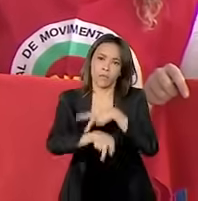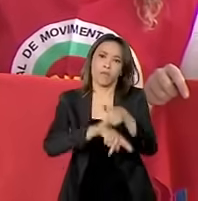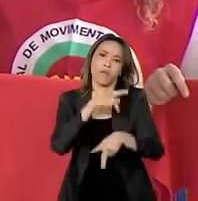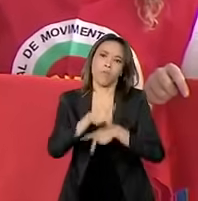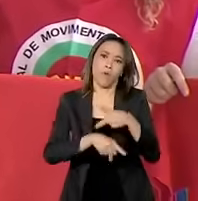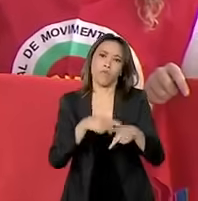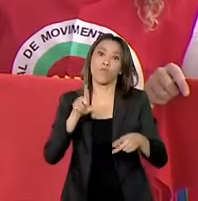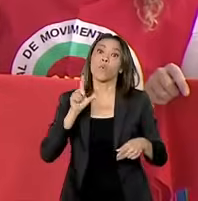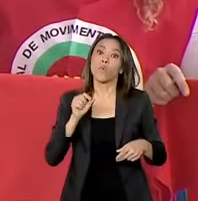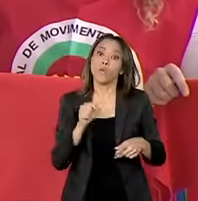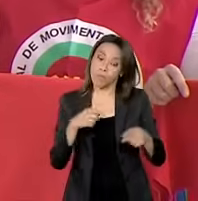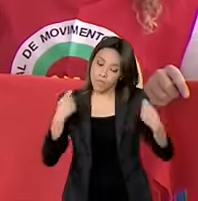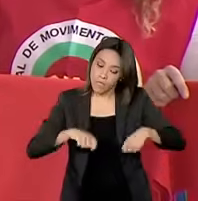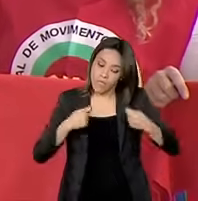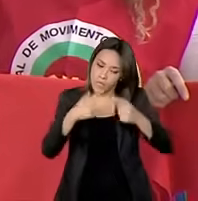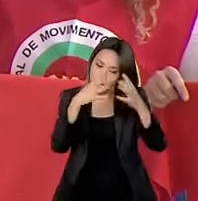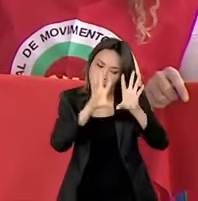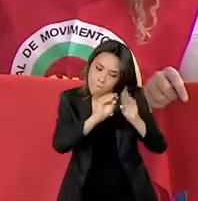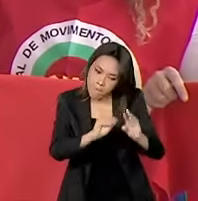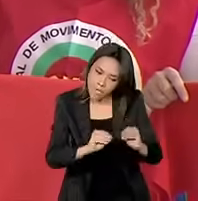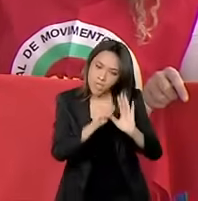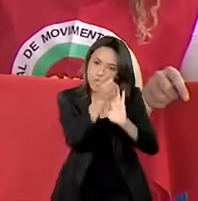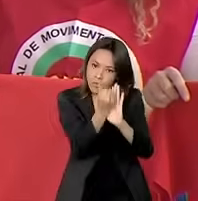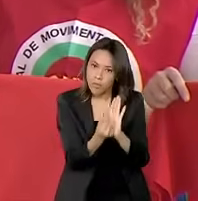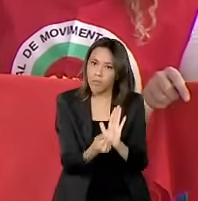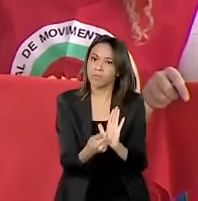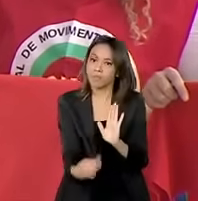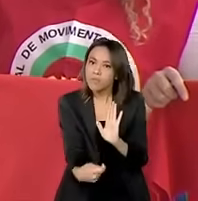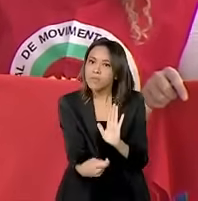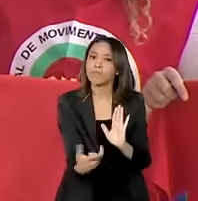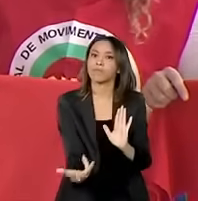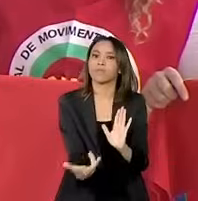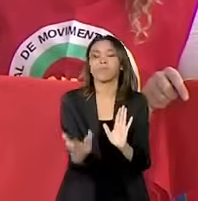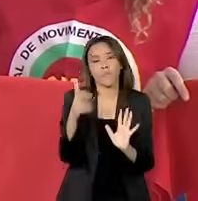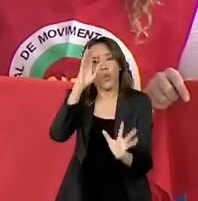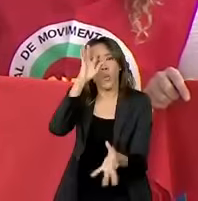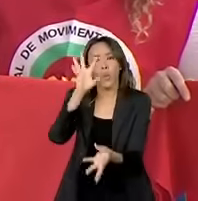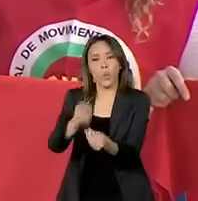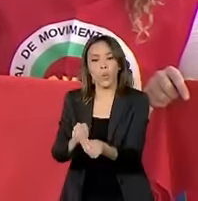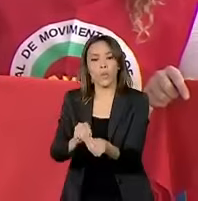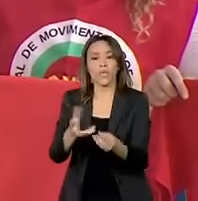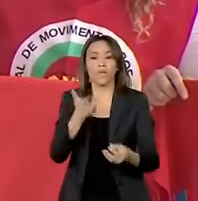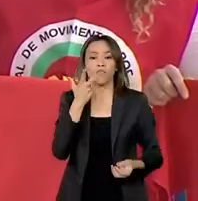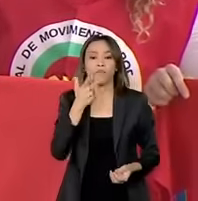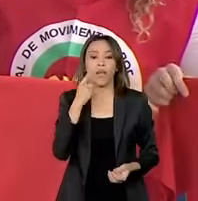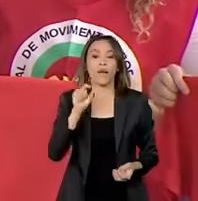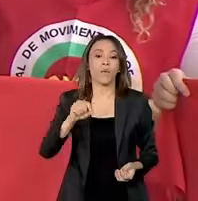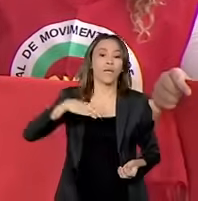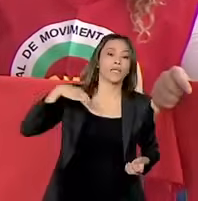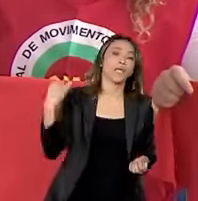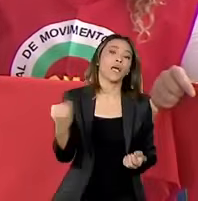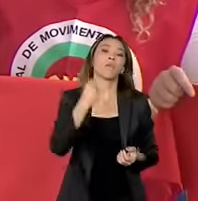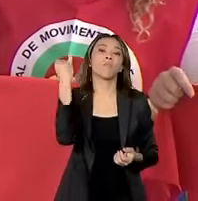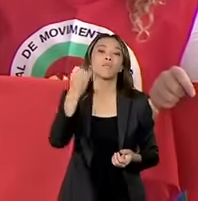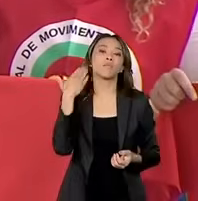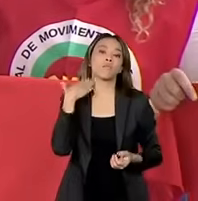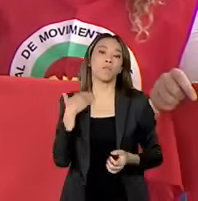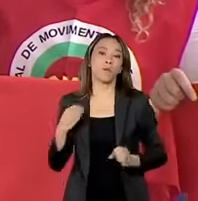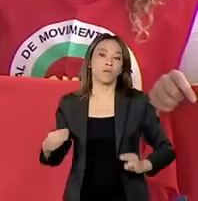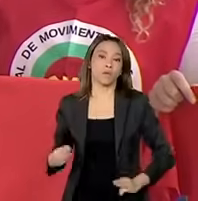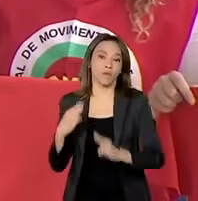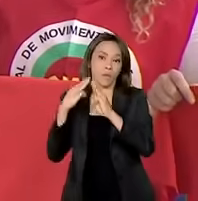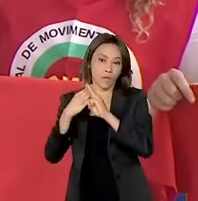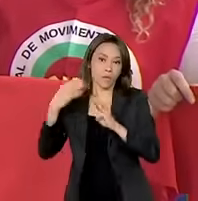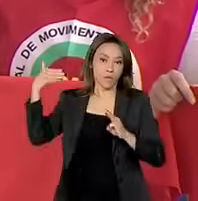seja, mexer no orçamento. É preciso ainda, indo concluir, reafirmar a importância da Caixa Econômica